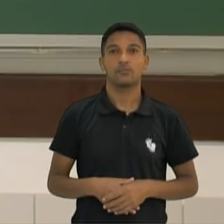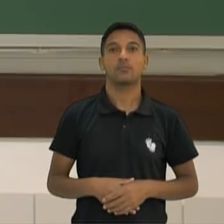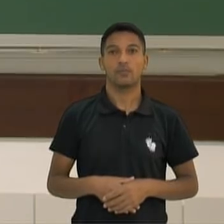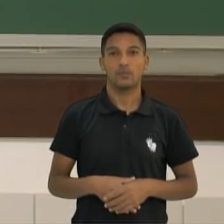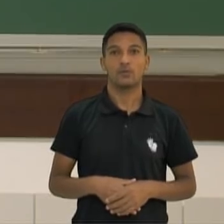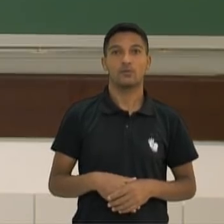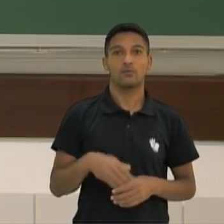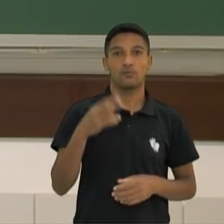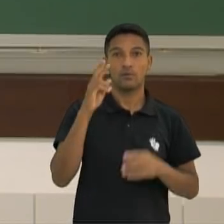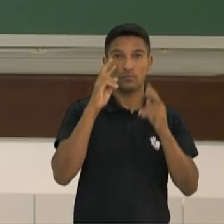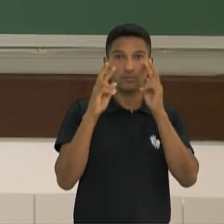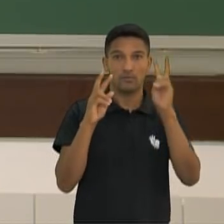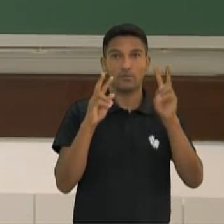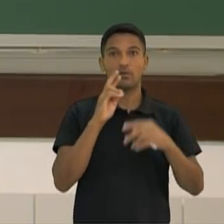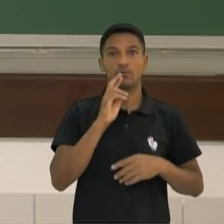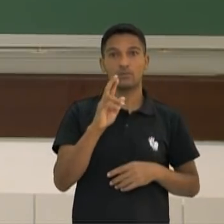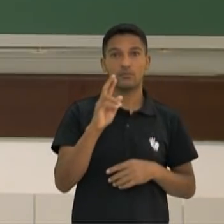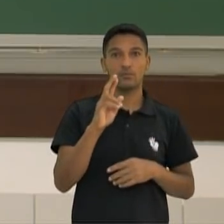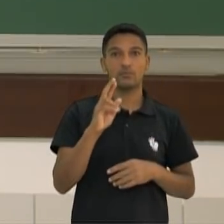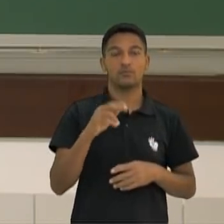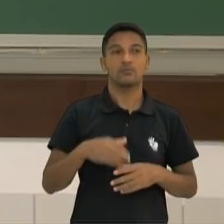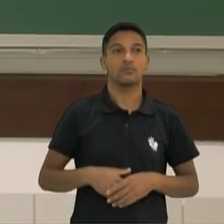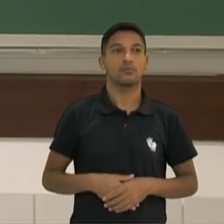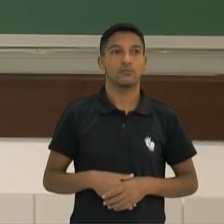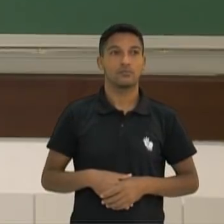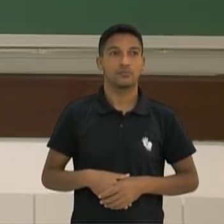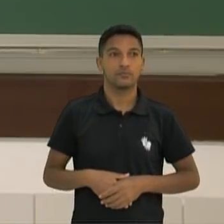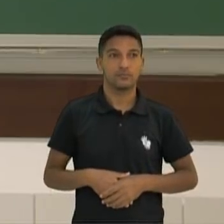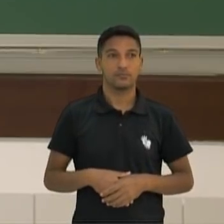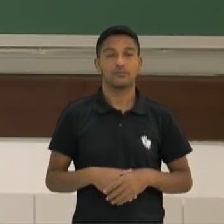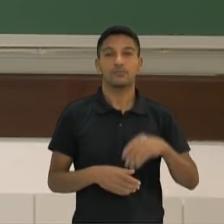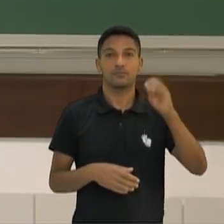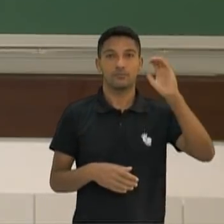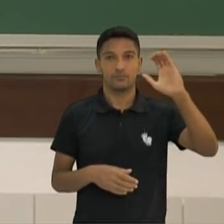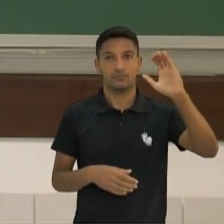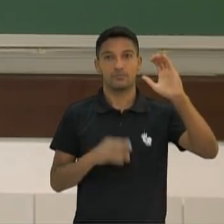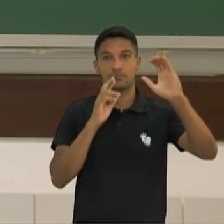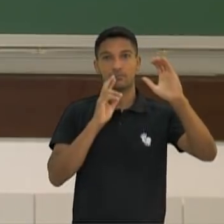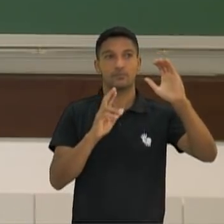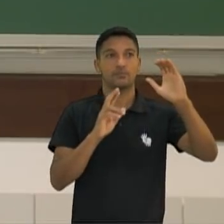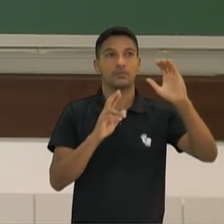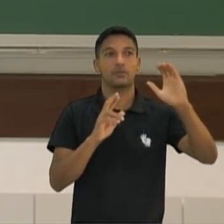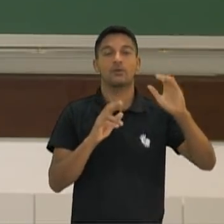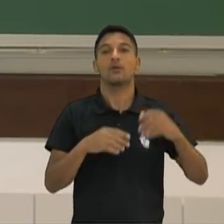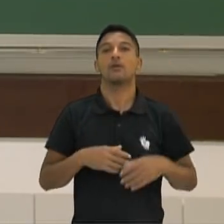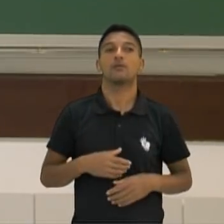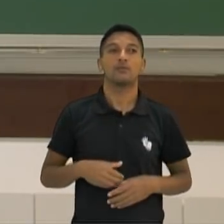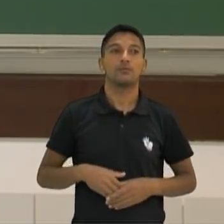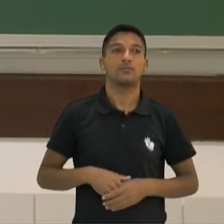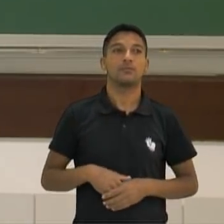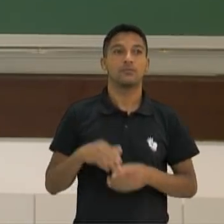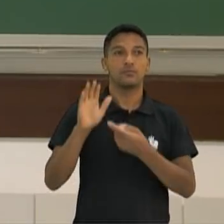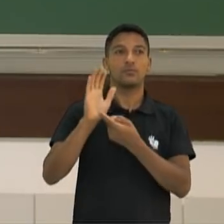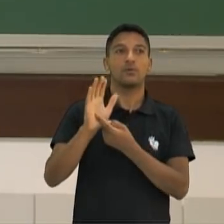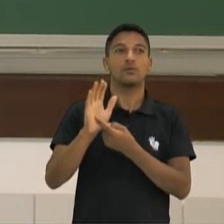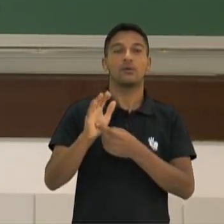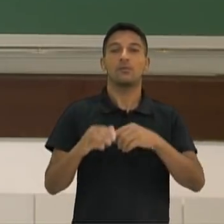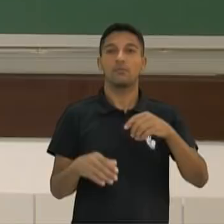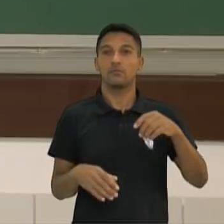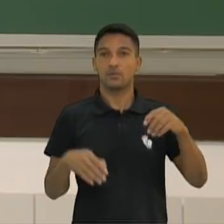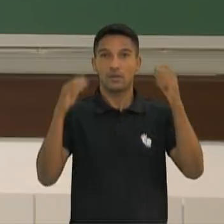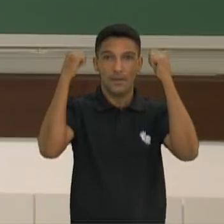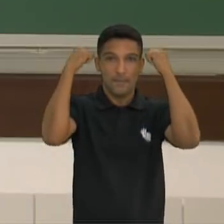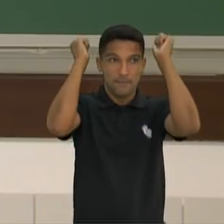Então vamos analisar a resposta correta agora e dentro dessa perspectiva nós vemos que na letra C aparece Estados Unidos.